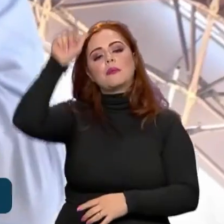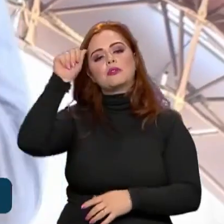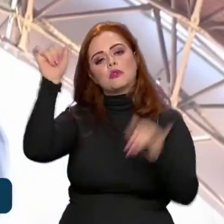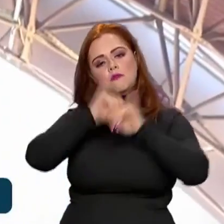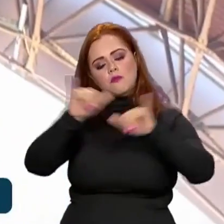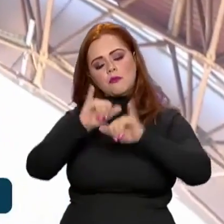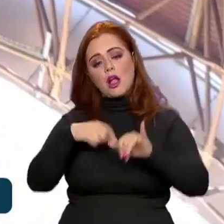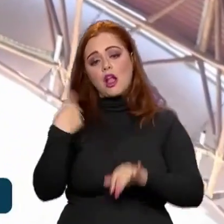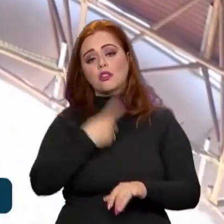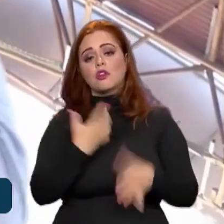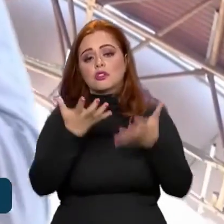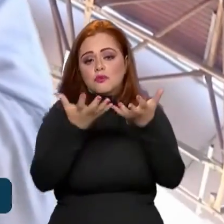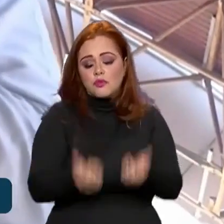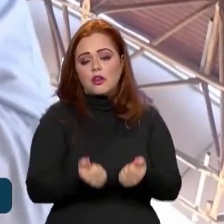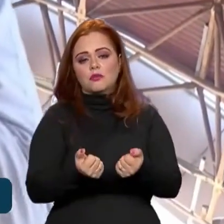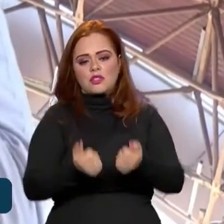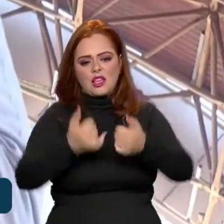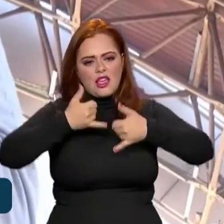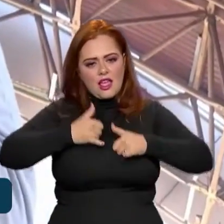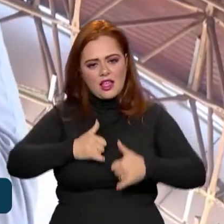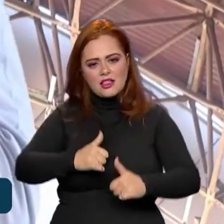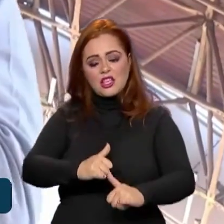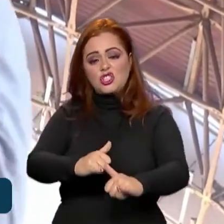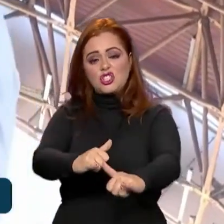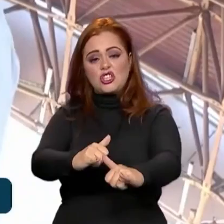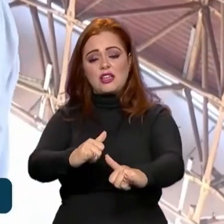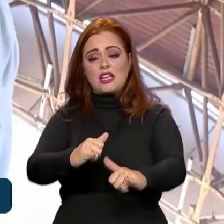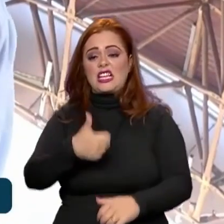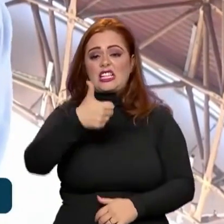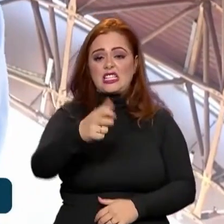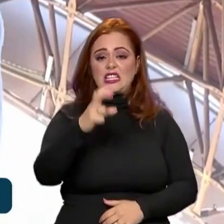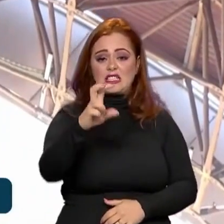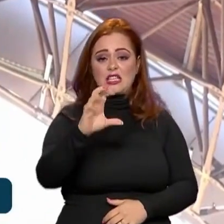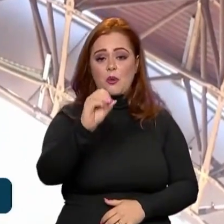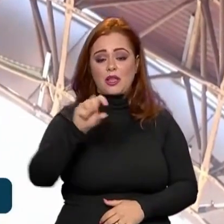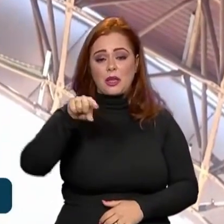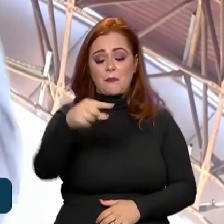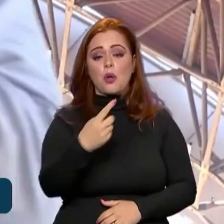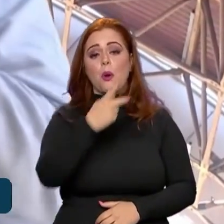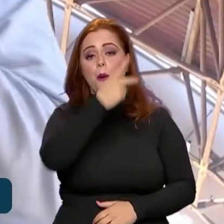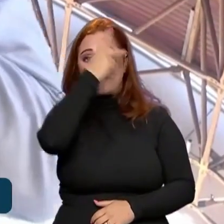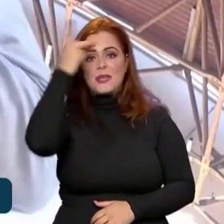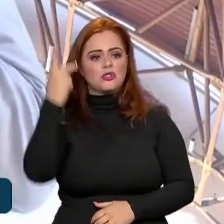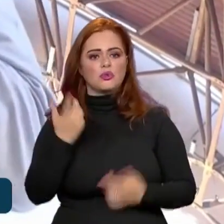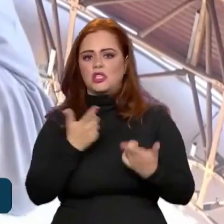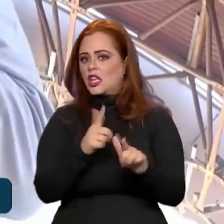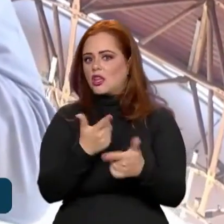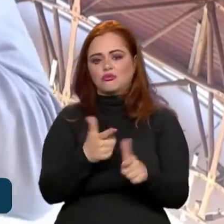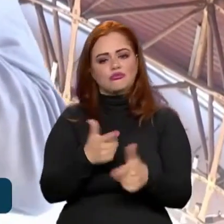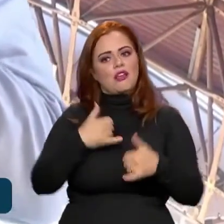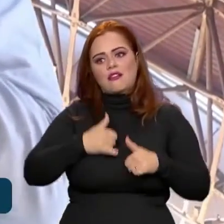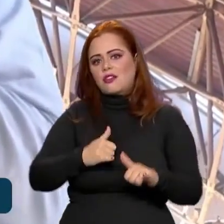vamos fazer a energia para 150 mil pessoas que ainda não tem energia